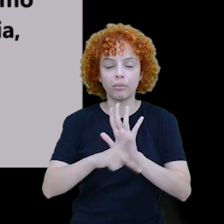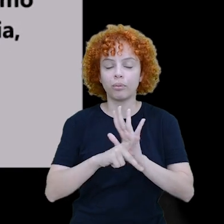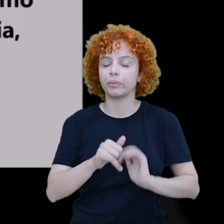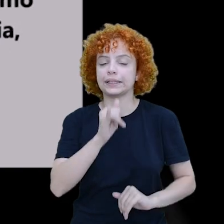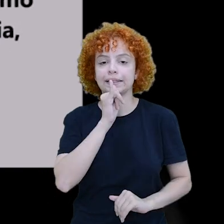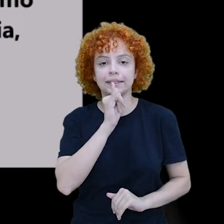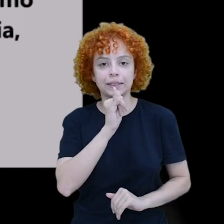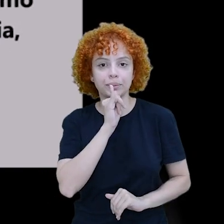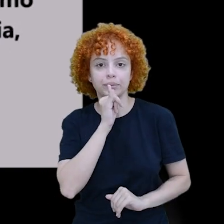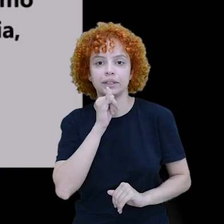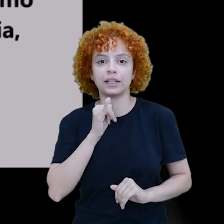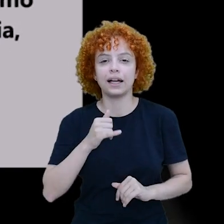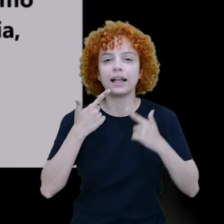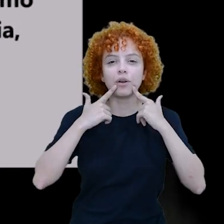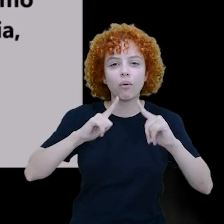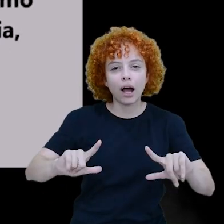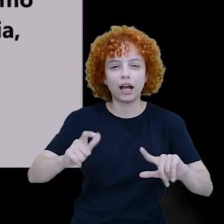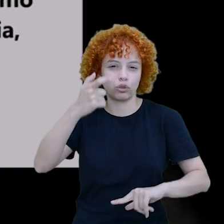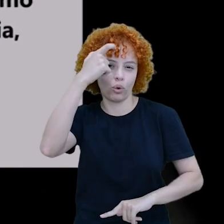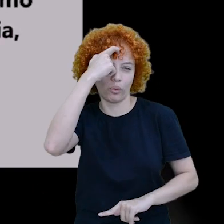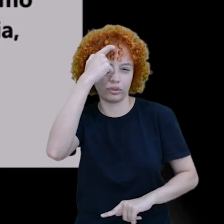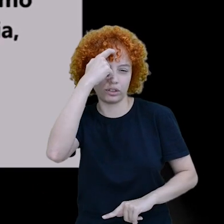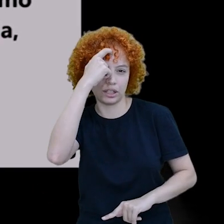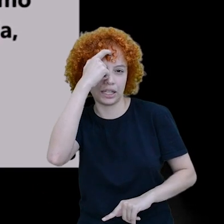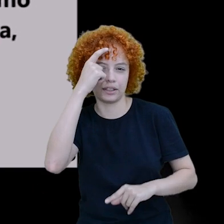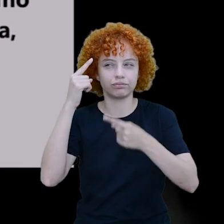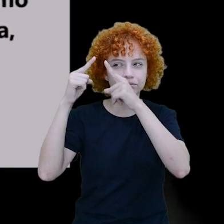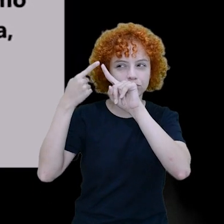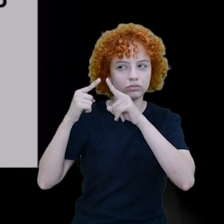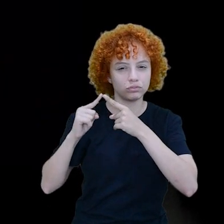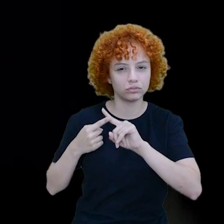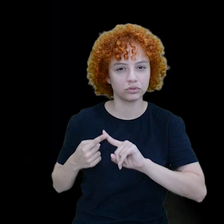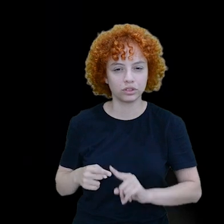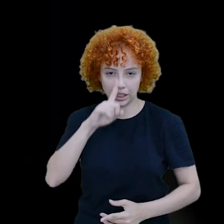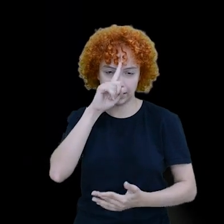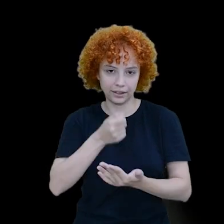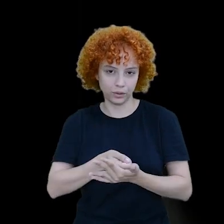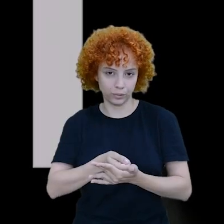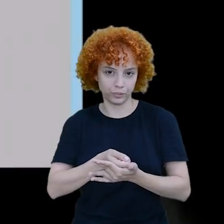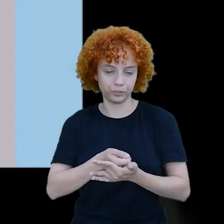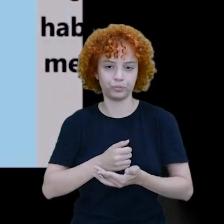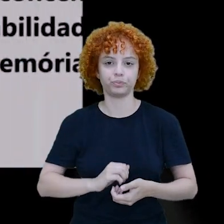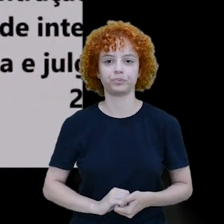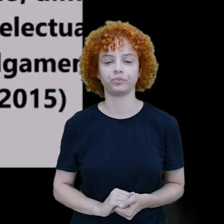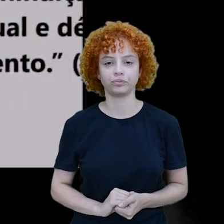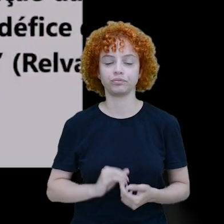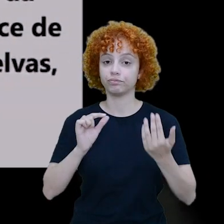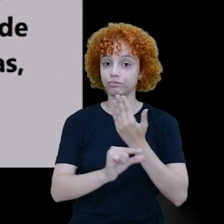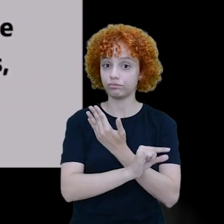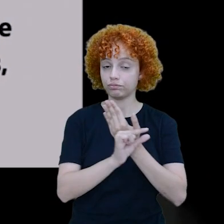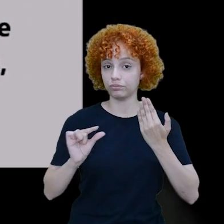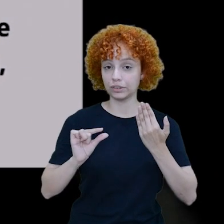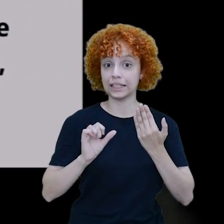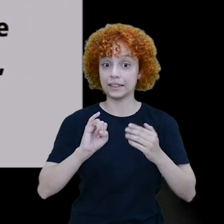superiores, como, por exemplo, a expressão da linguagem, consciência, raciocínio e tomada de decisão. E Helvas nos